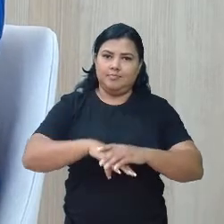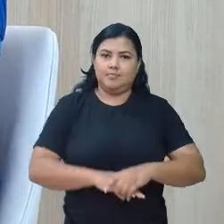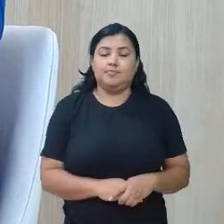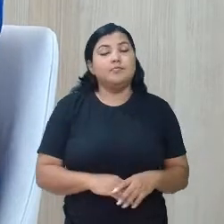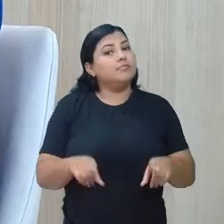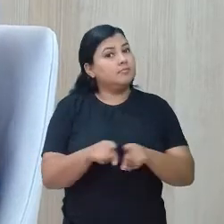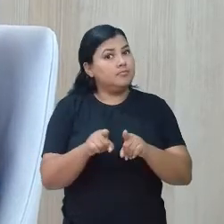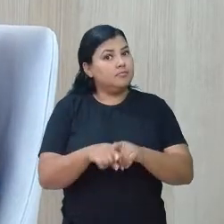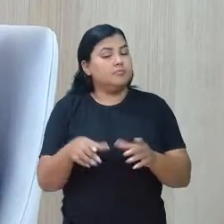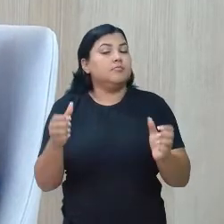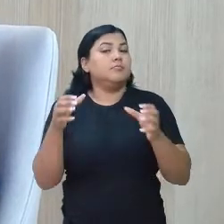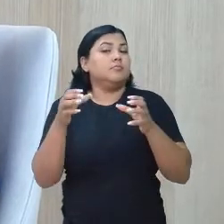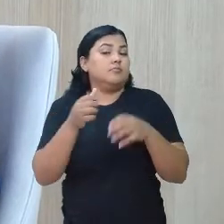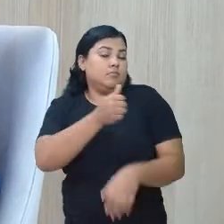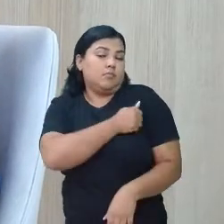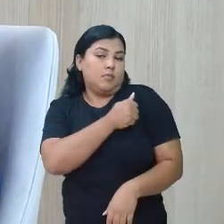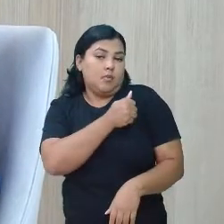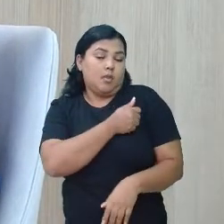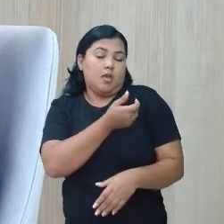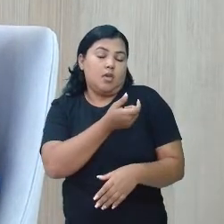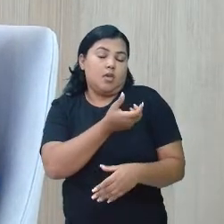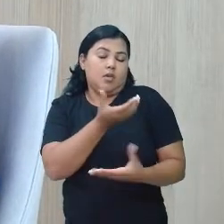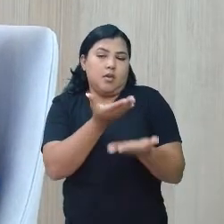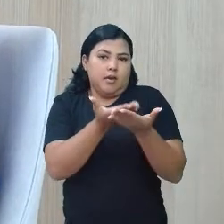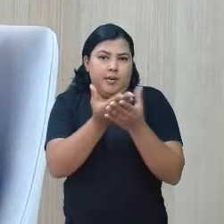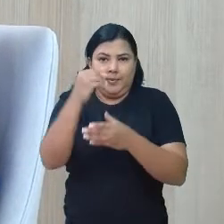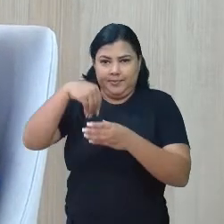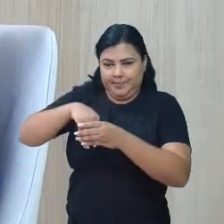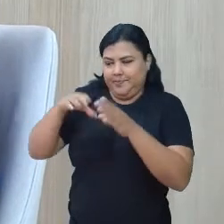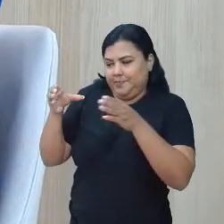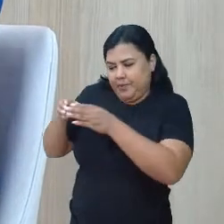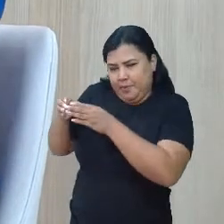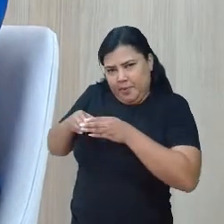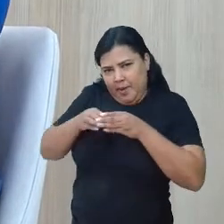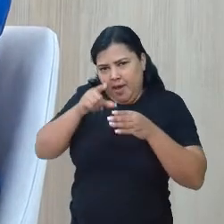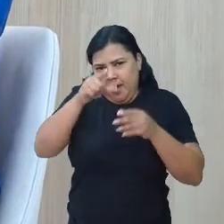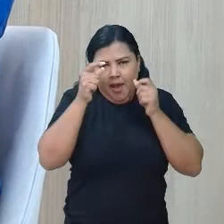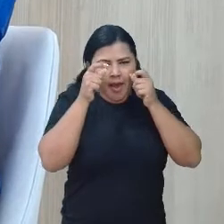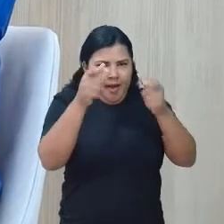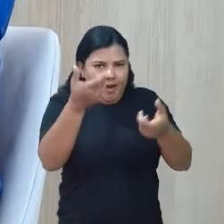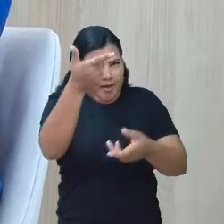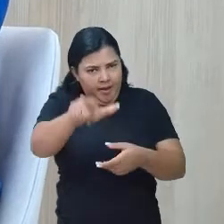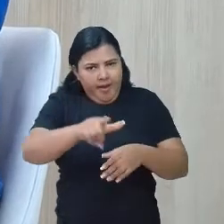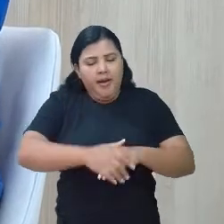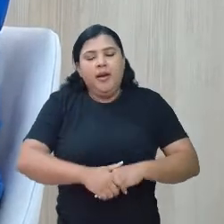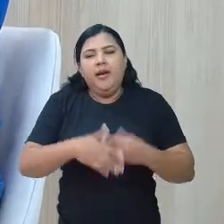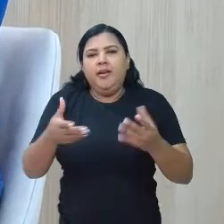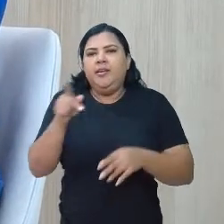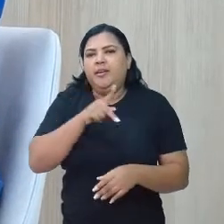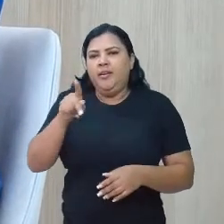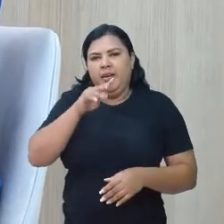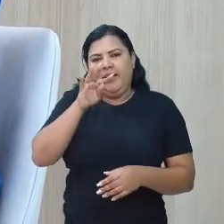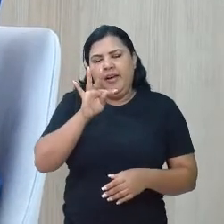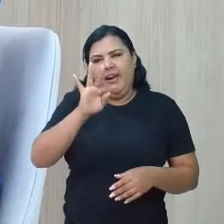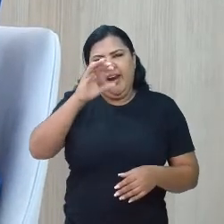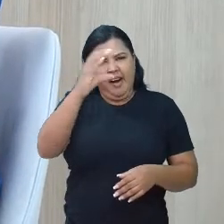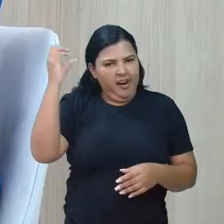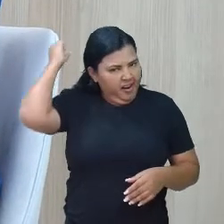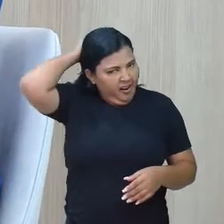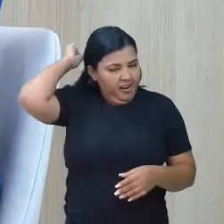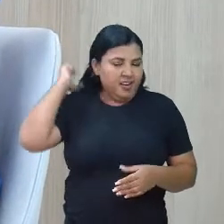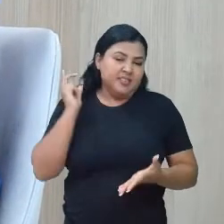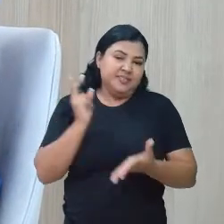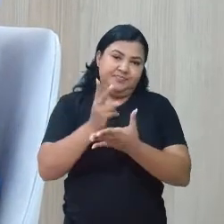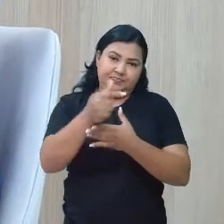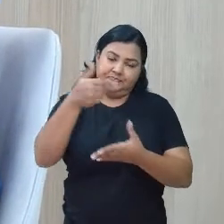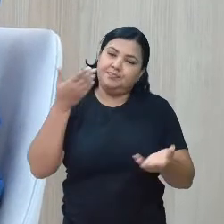as aulas também estão no repositório lá que você pode verificar depois, tá bom? Eu vou passar para o professor Tiago. Continuo aqui no chat aguardando a participação de